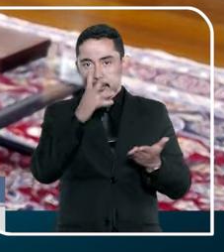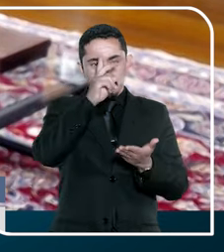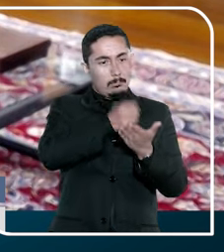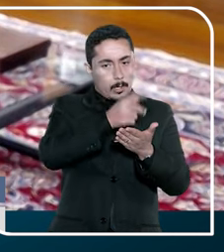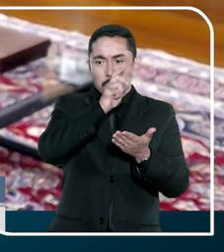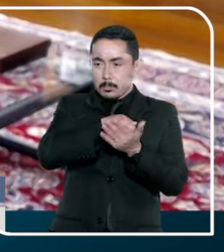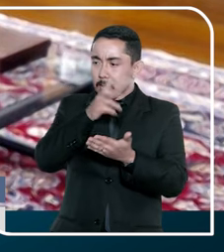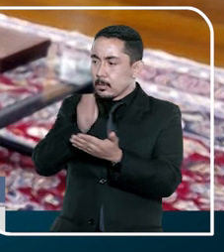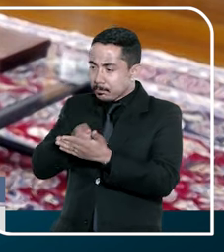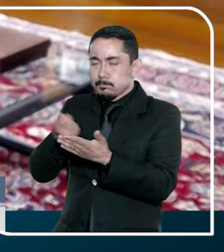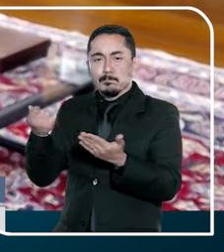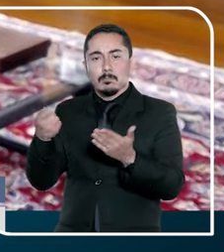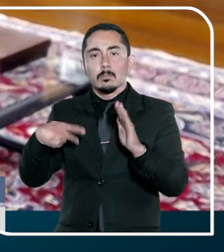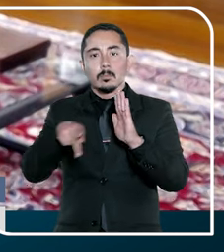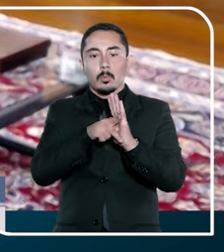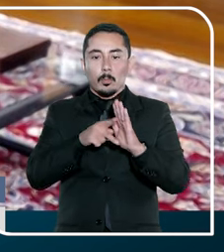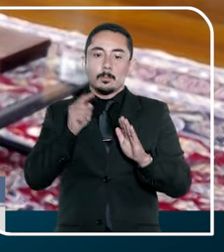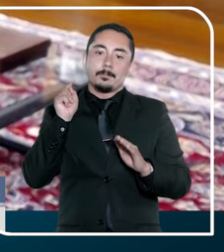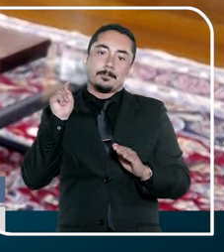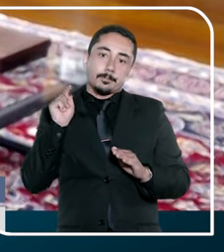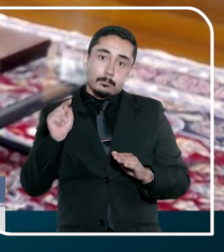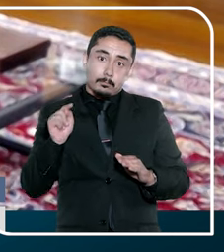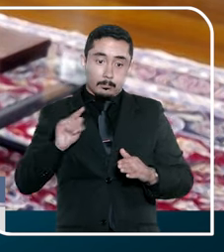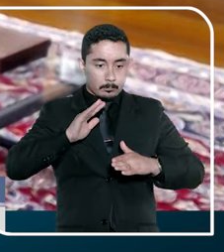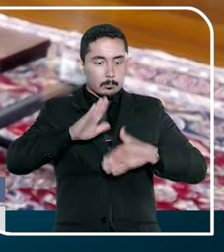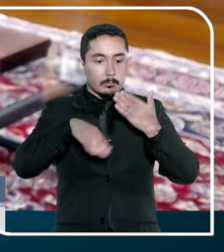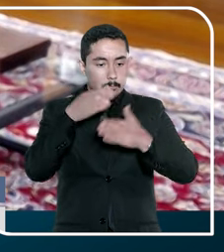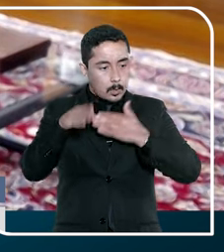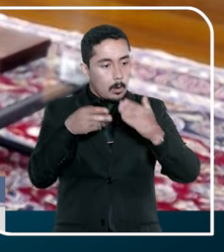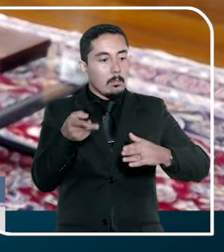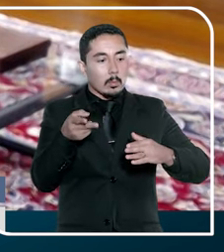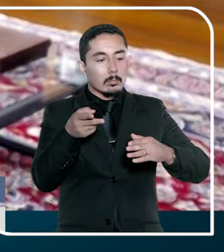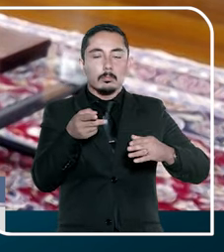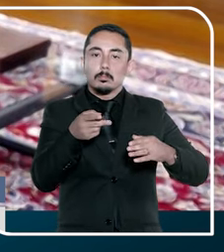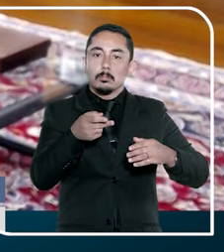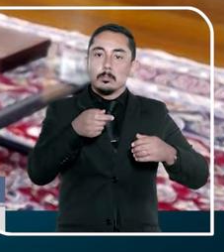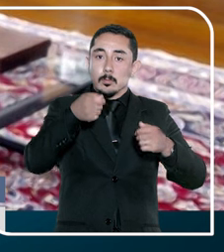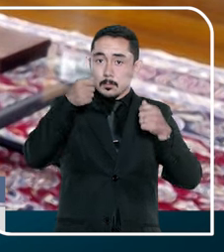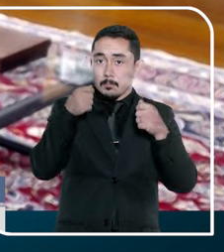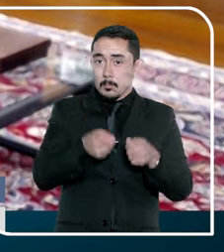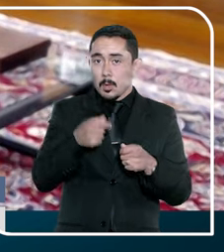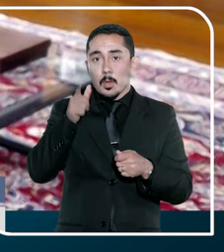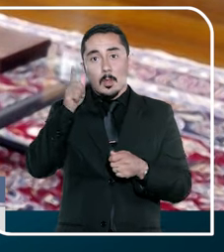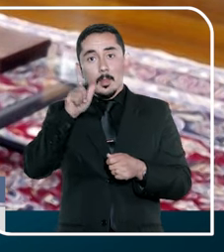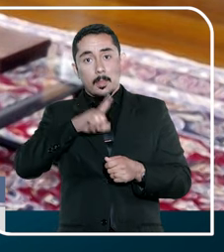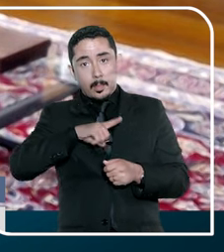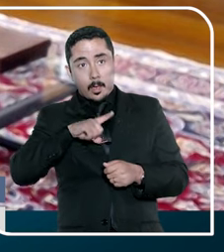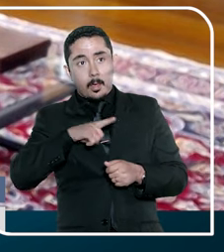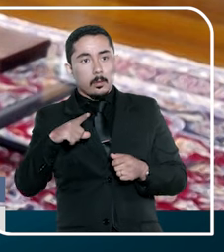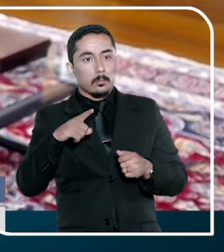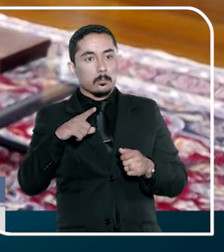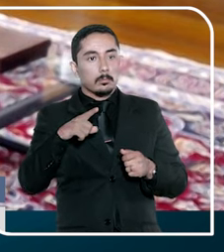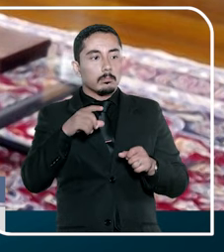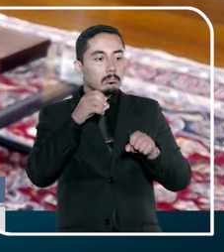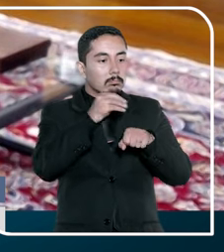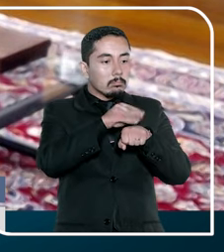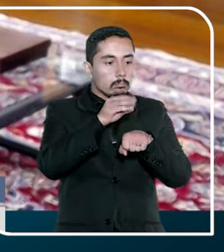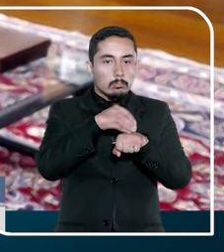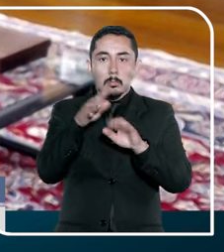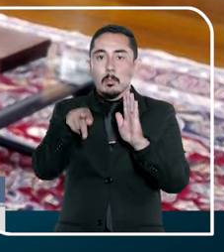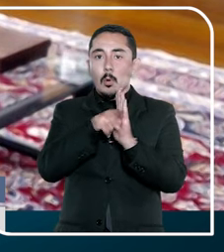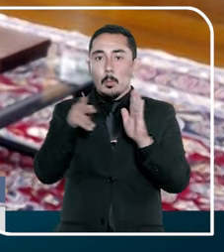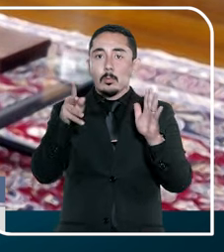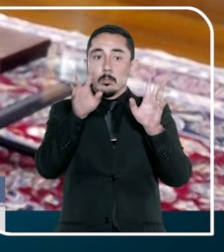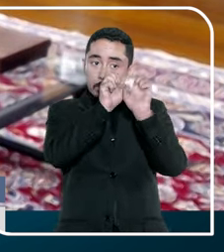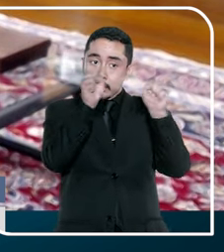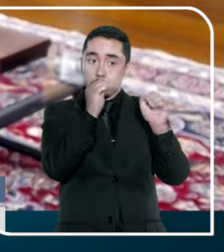foram algum tempo consolidando orientações desses dois tribunais superiores e modo que